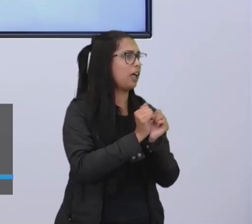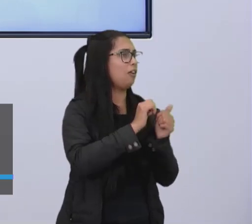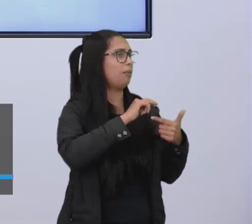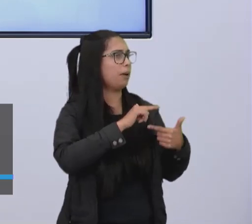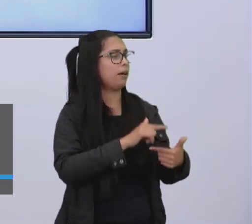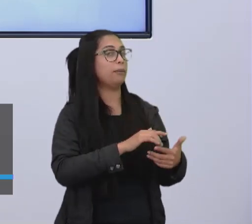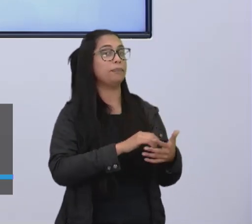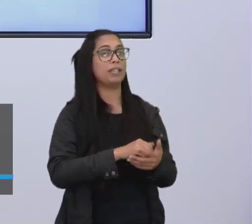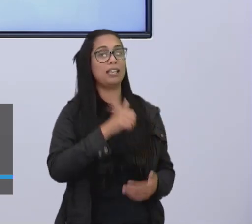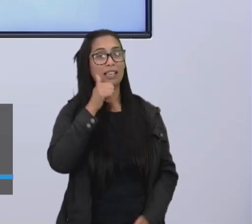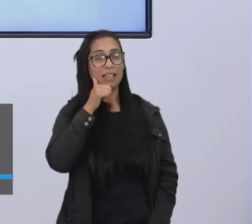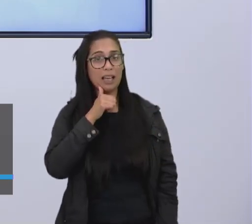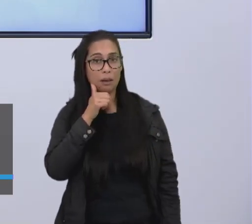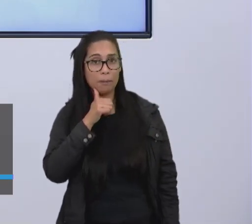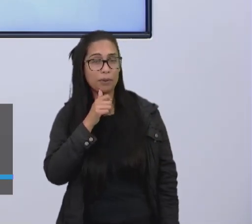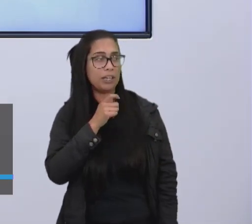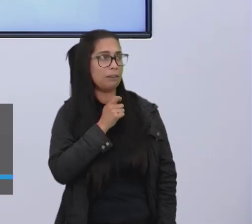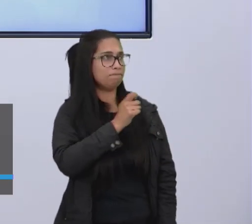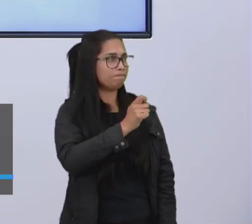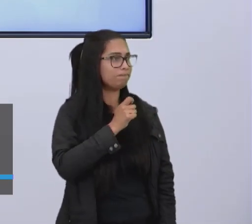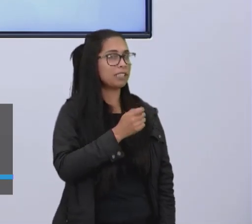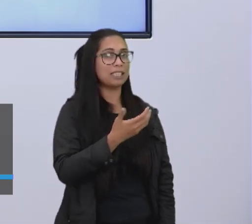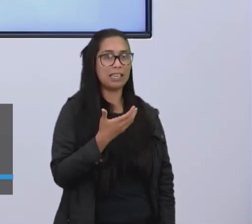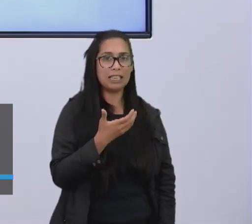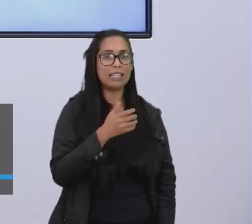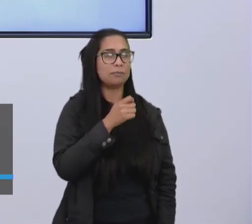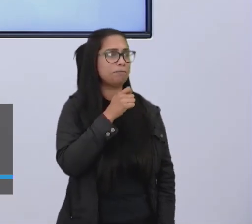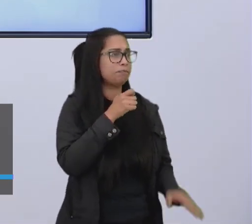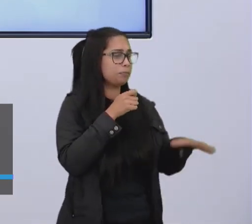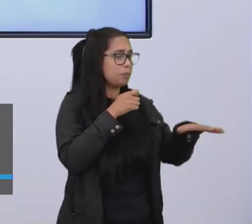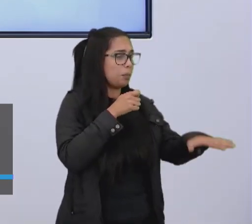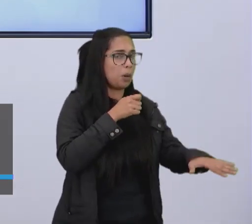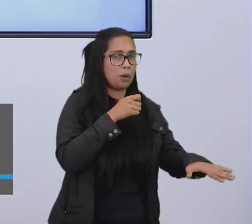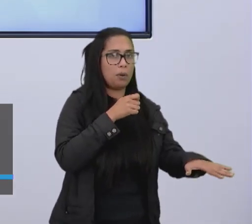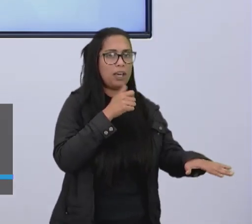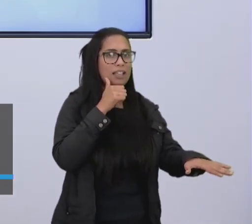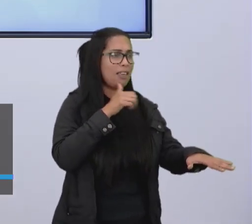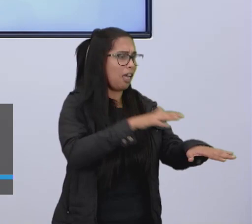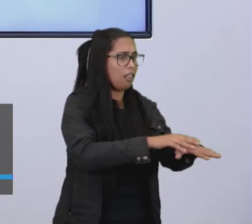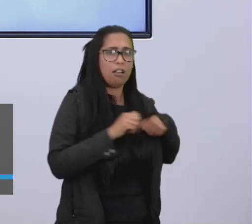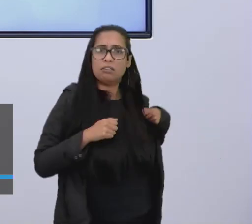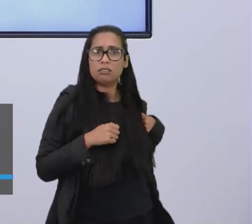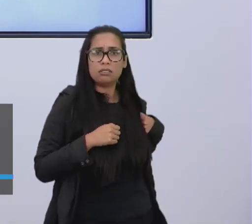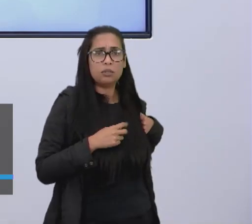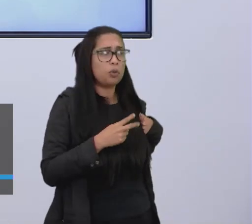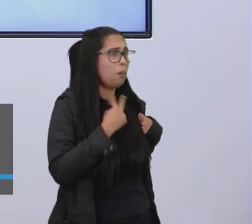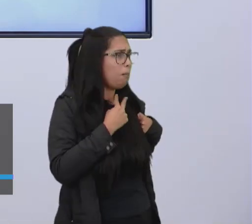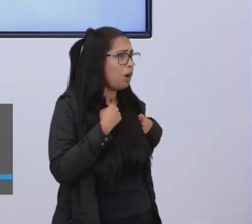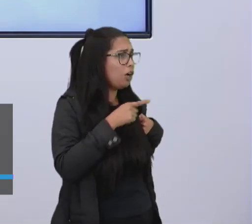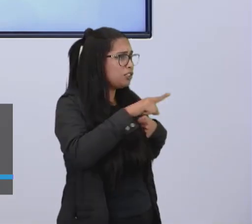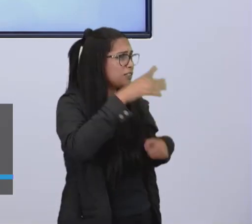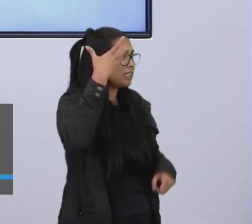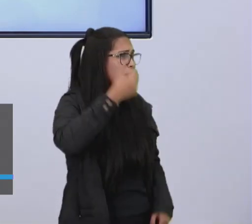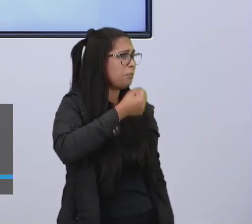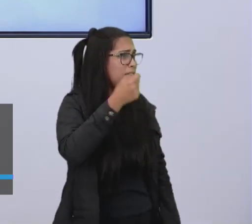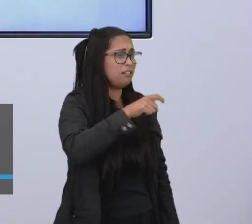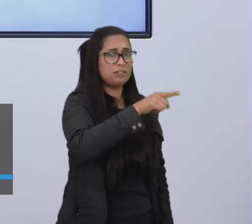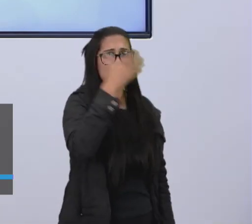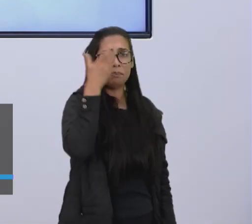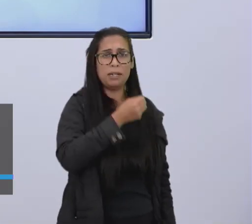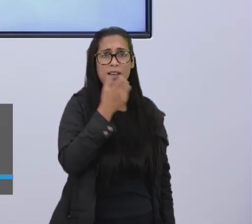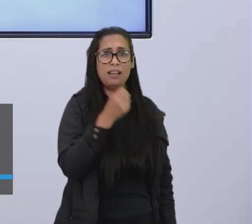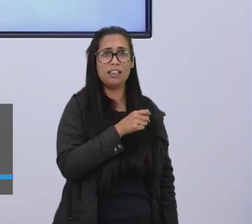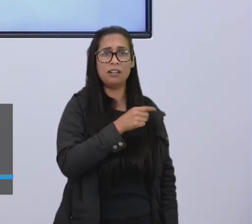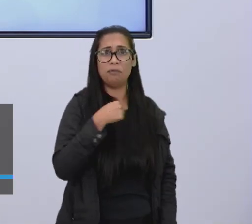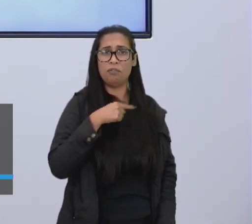pela situação, querendo dar, tipo, um acolhimento, coisas assim. E aí ela tirou a mão e falou, sabe, meio que ela não se